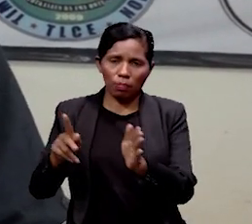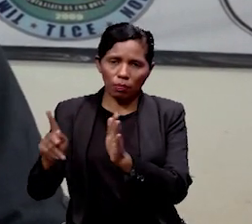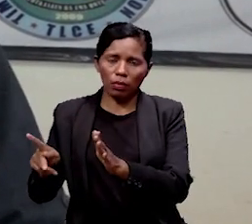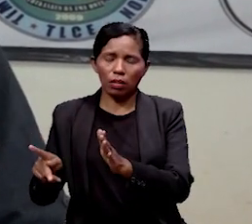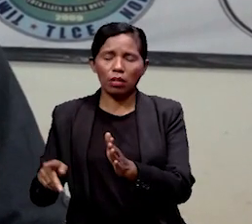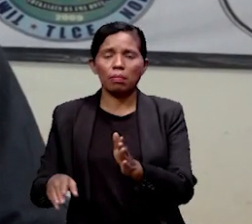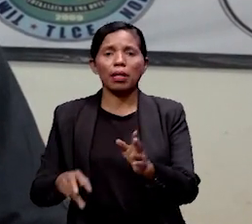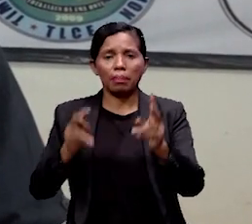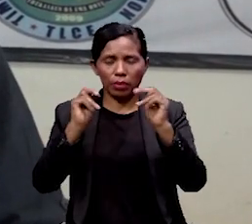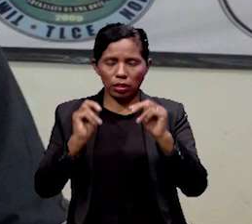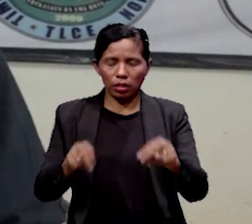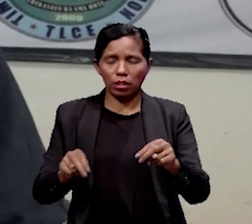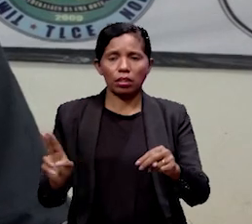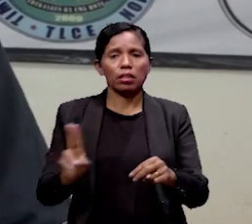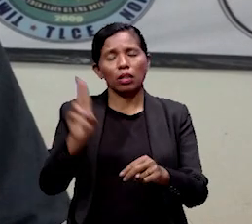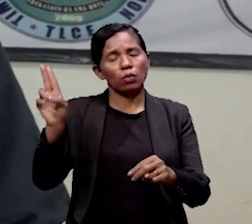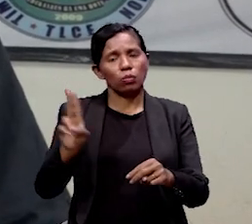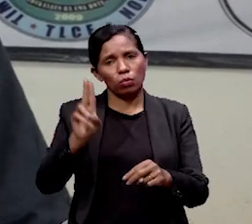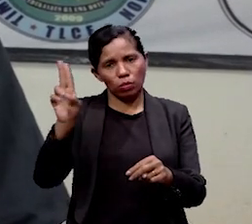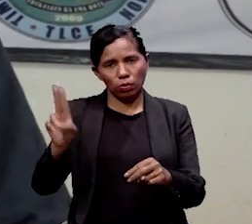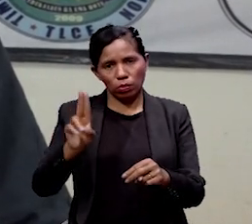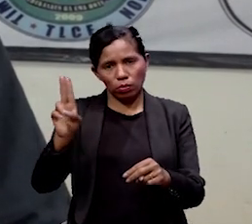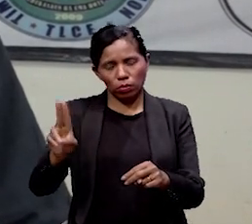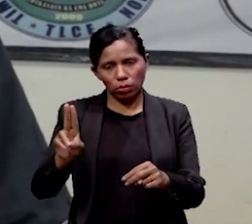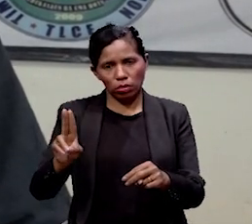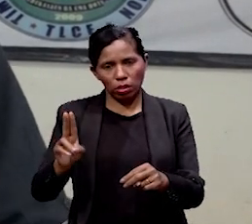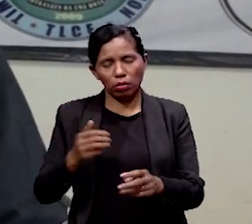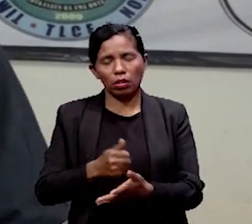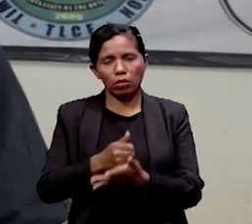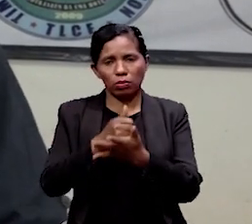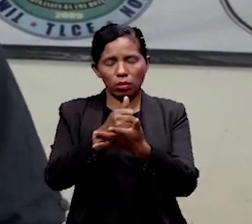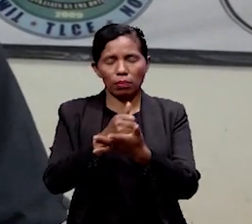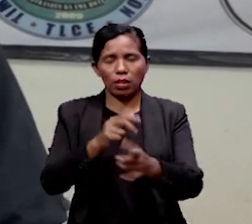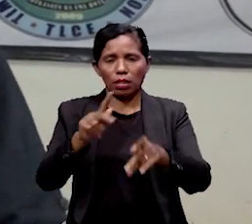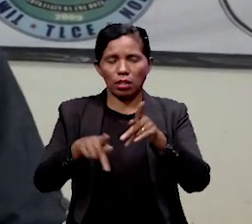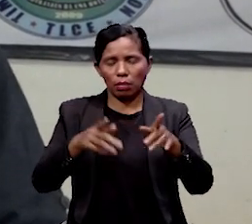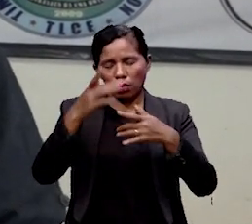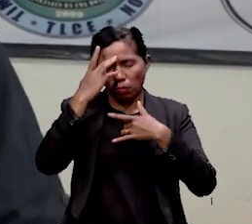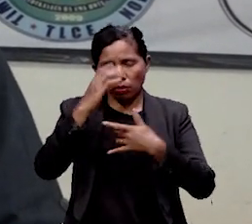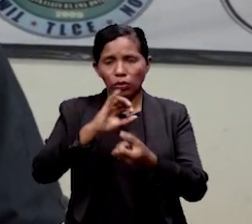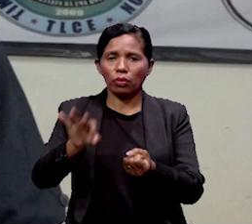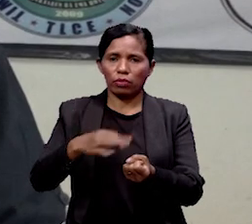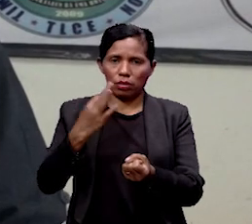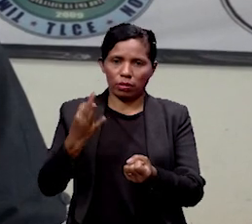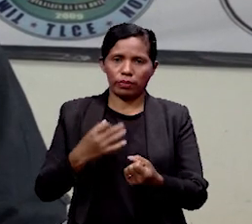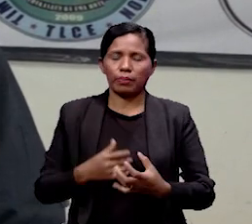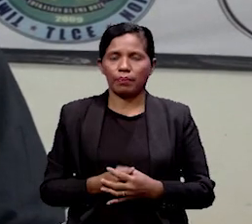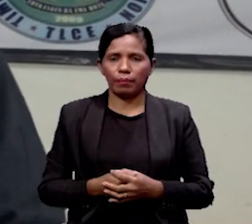necessidade de utilizar o tratamento do paciente com Covid-19.